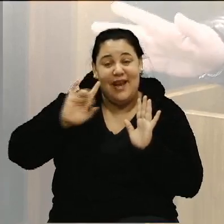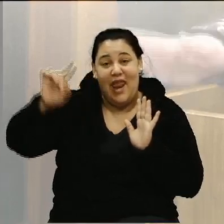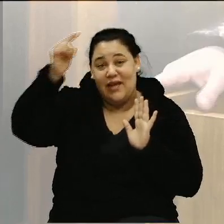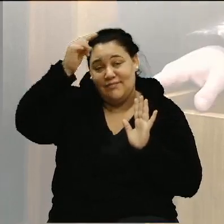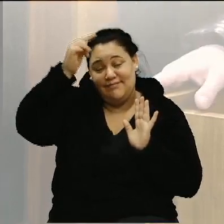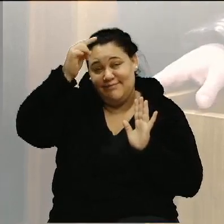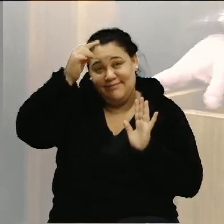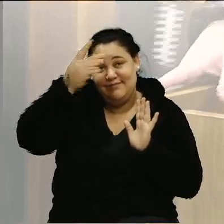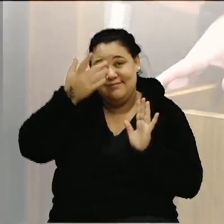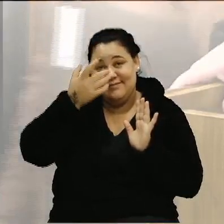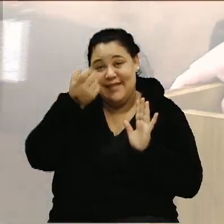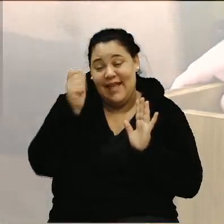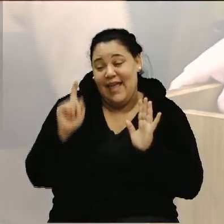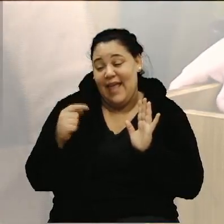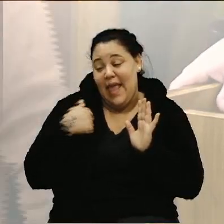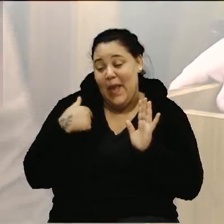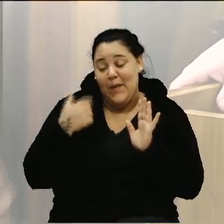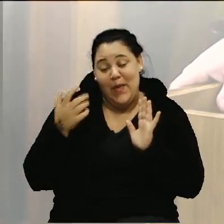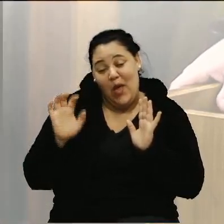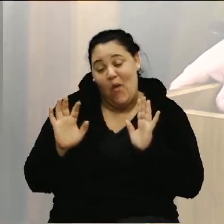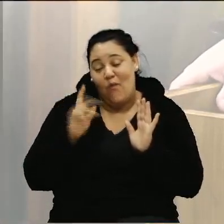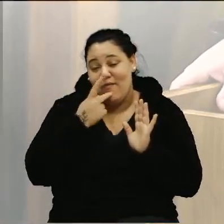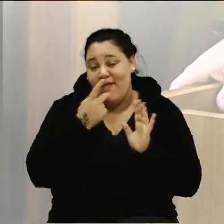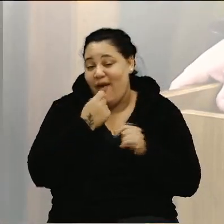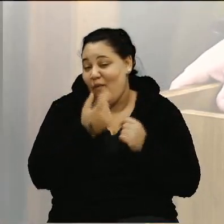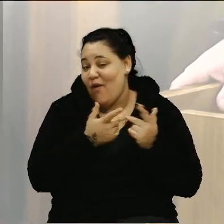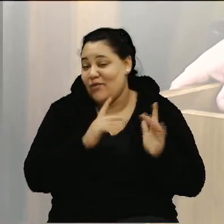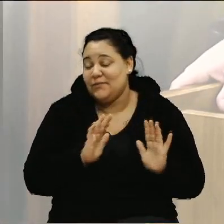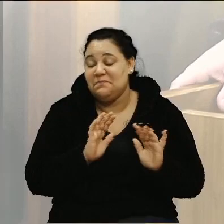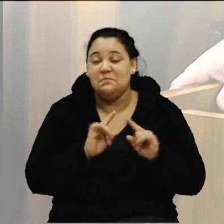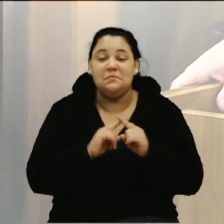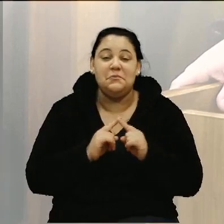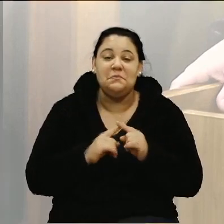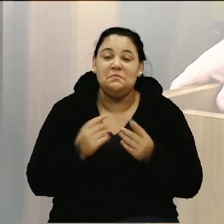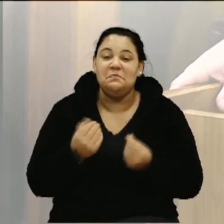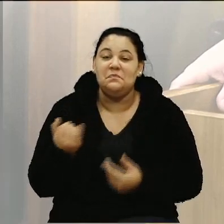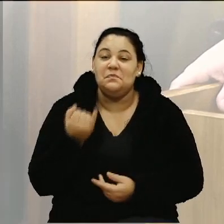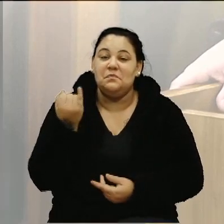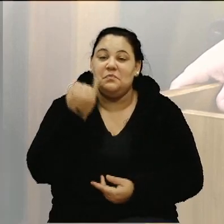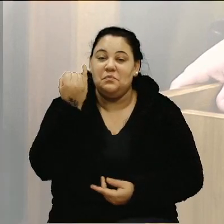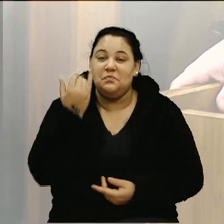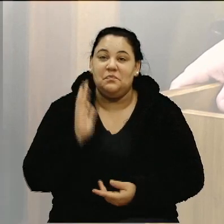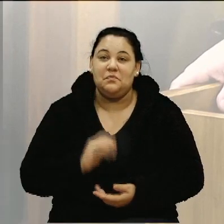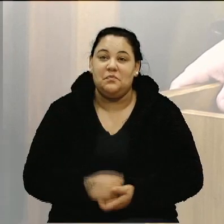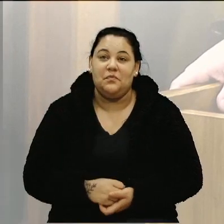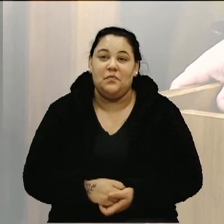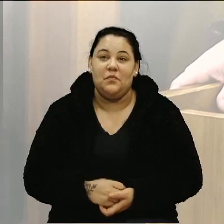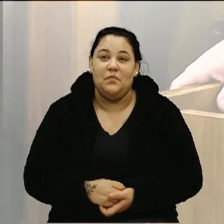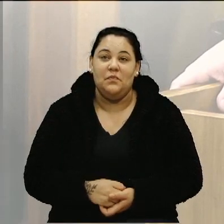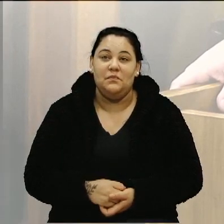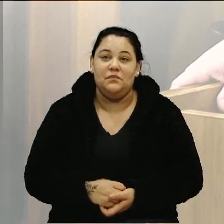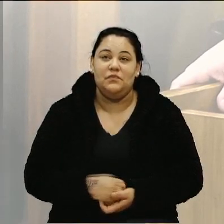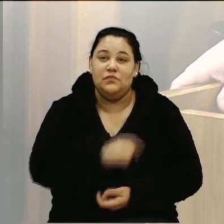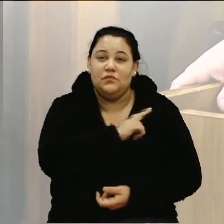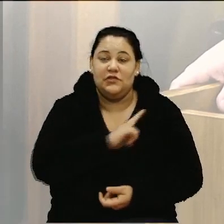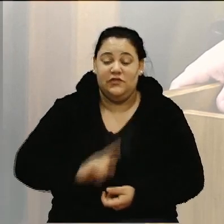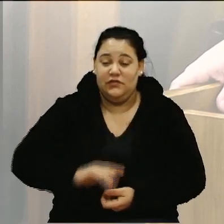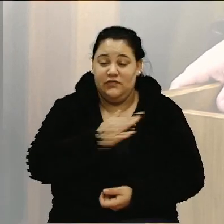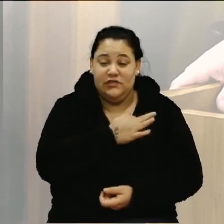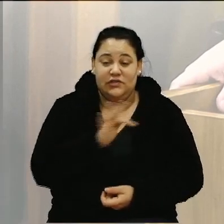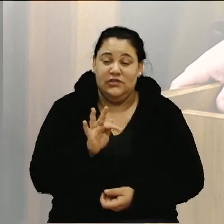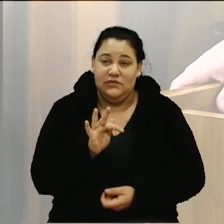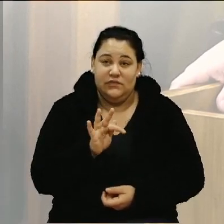ir contra? Porque isso é muito importante. O governo federal impôs